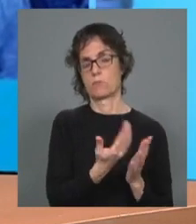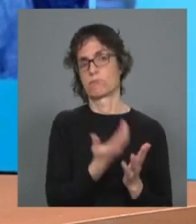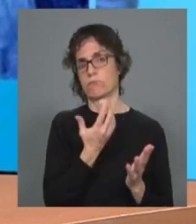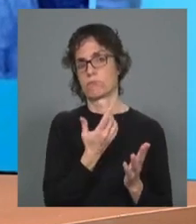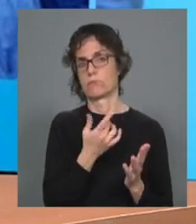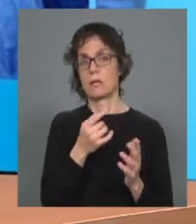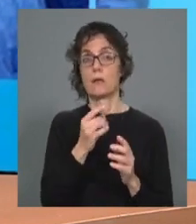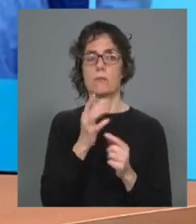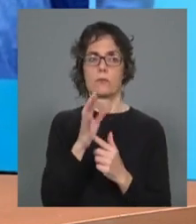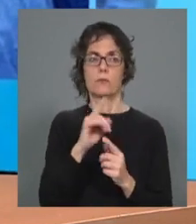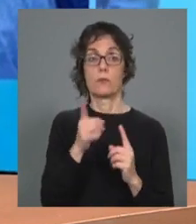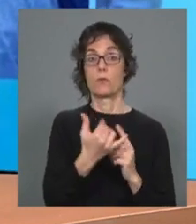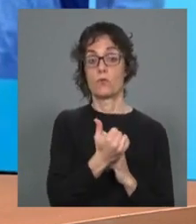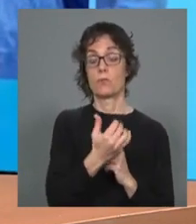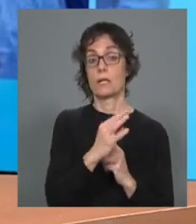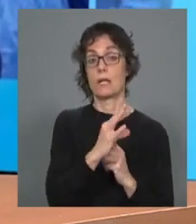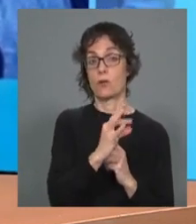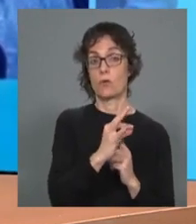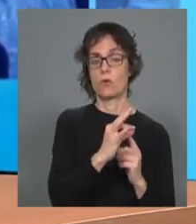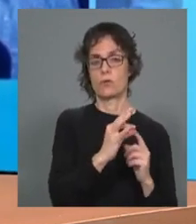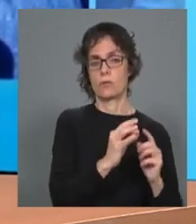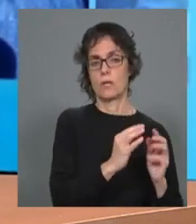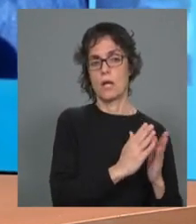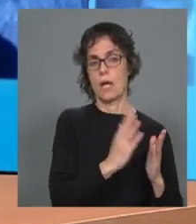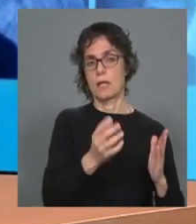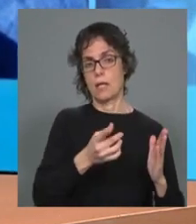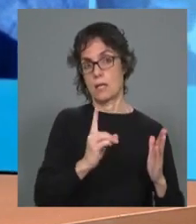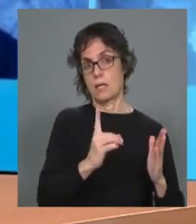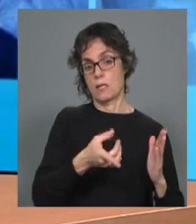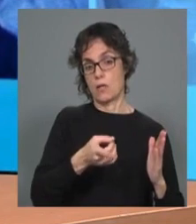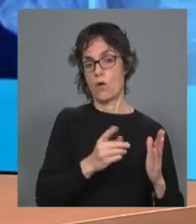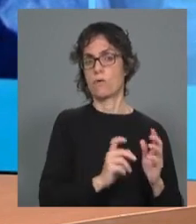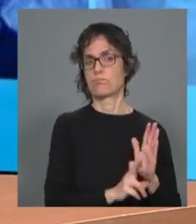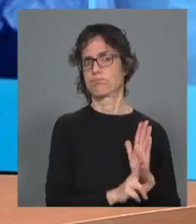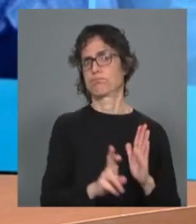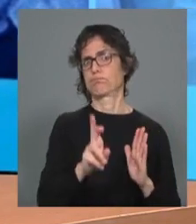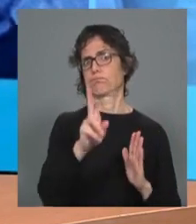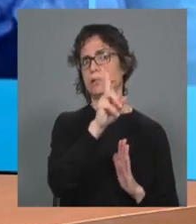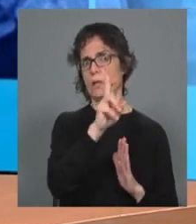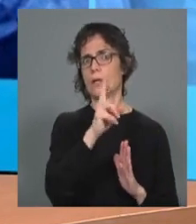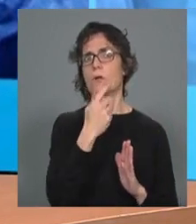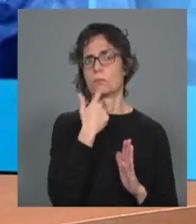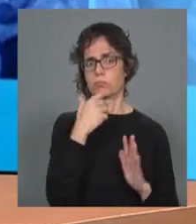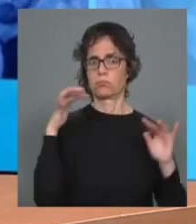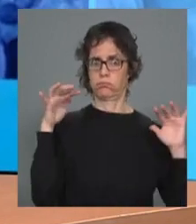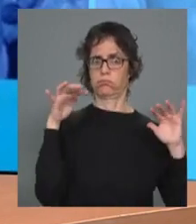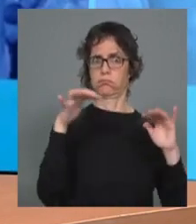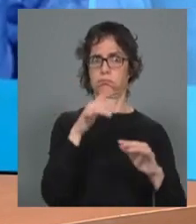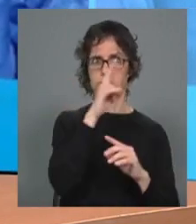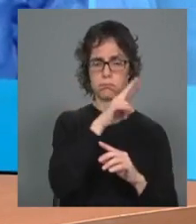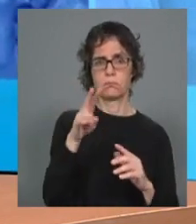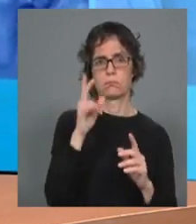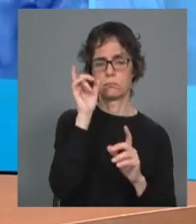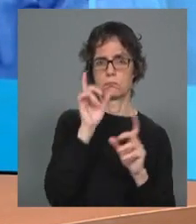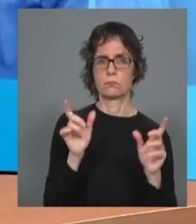de visitantes foi sempre crescendo. Em 2019, de facto, tínhamos atingido um patamar muito,